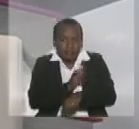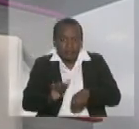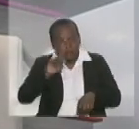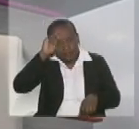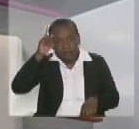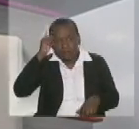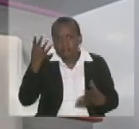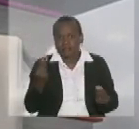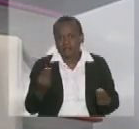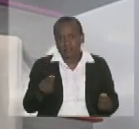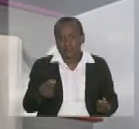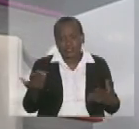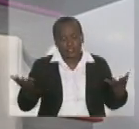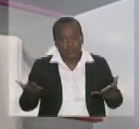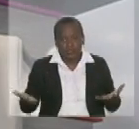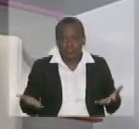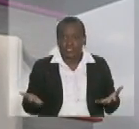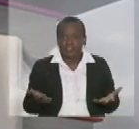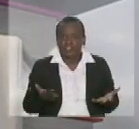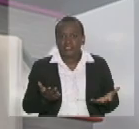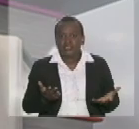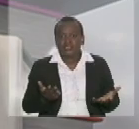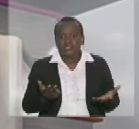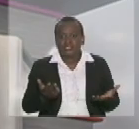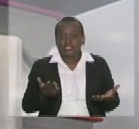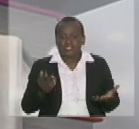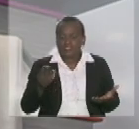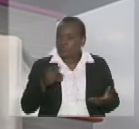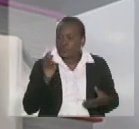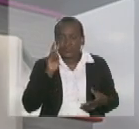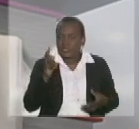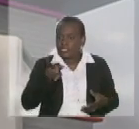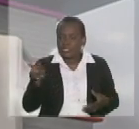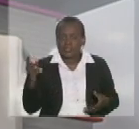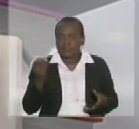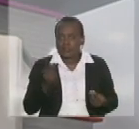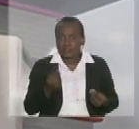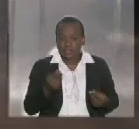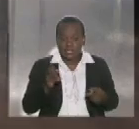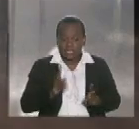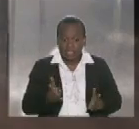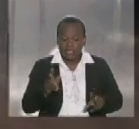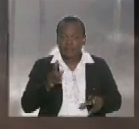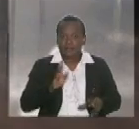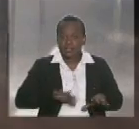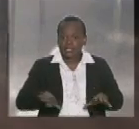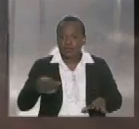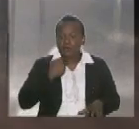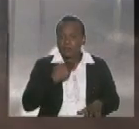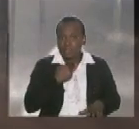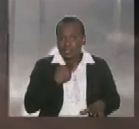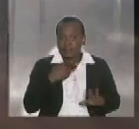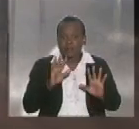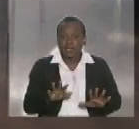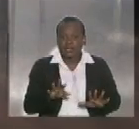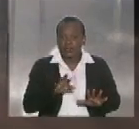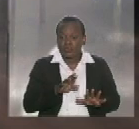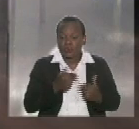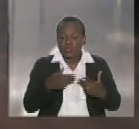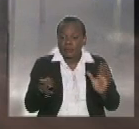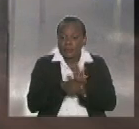coisas dela, né? Exato. E isso hoje em dia quase você não vê, né? Porque estão sempre ocupadas, mas sempre não com ocupadas.